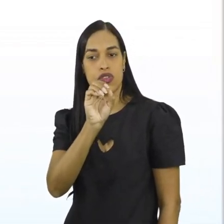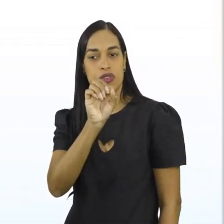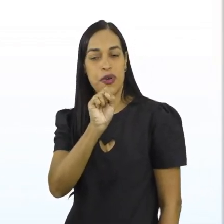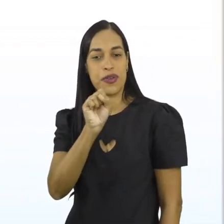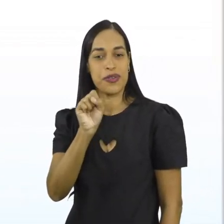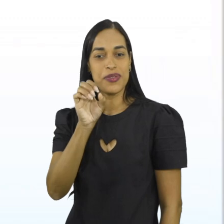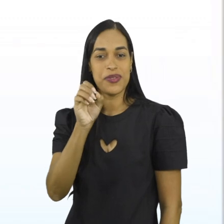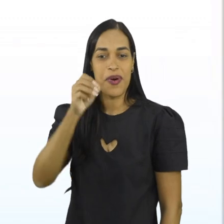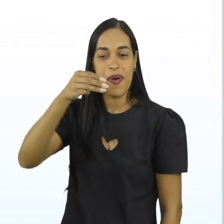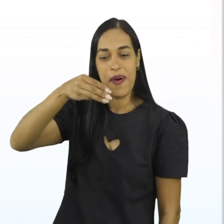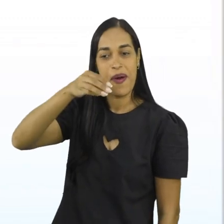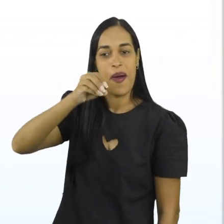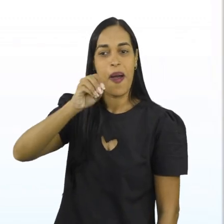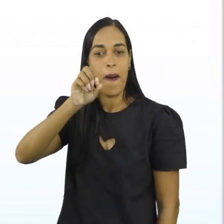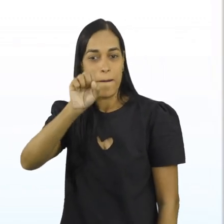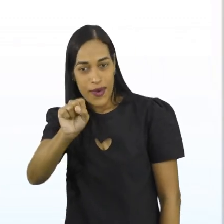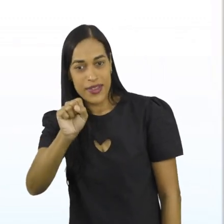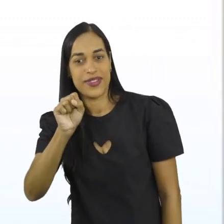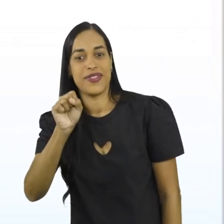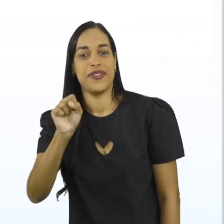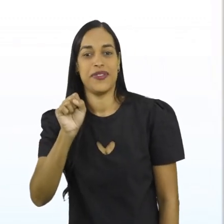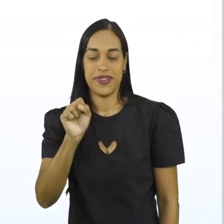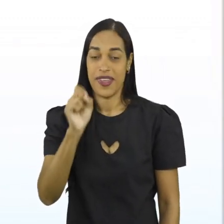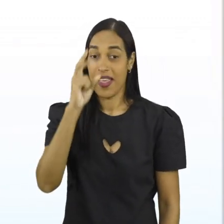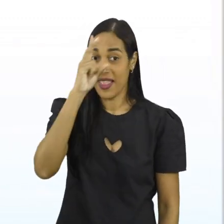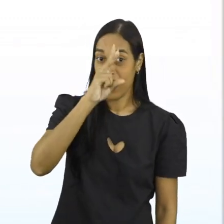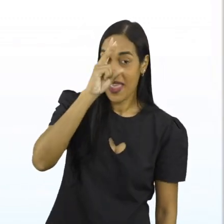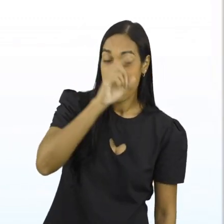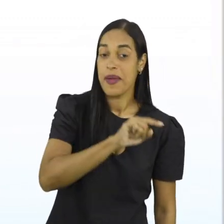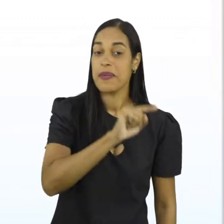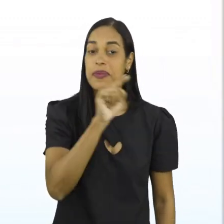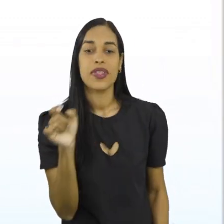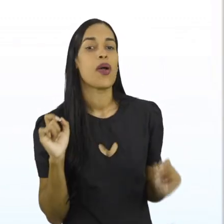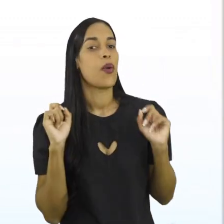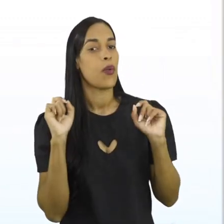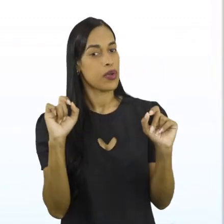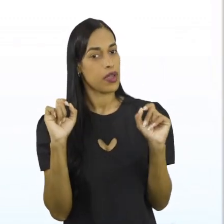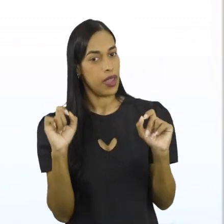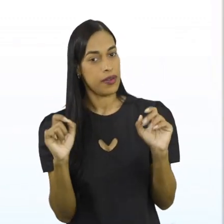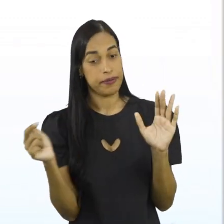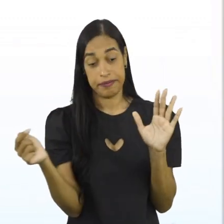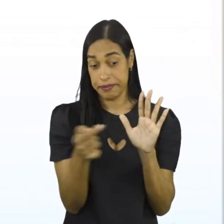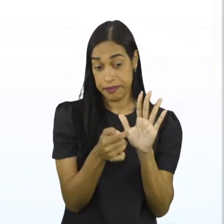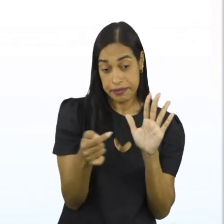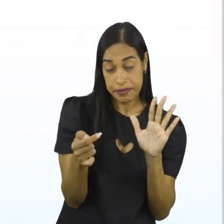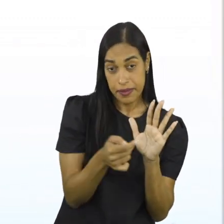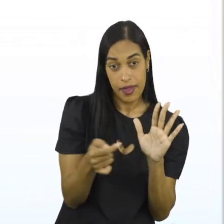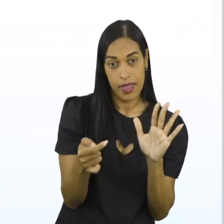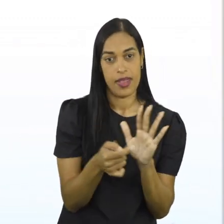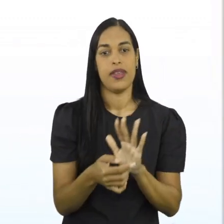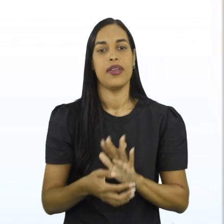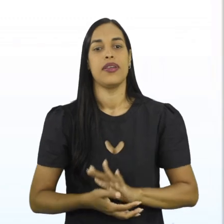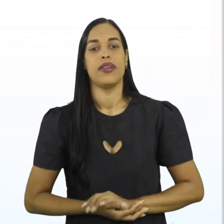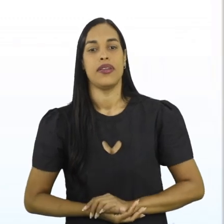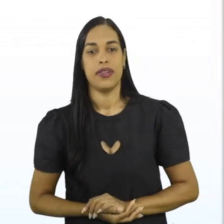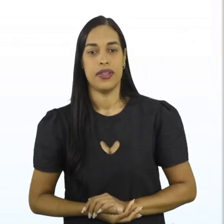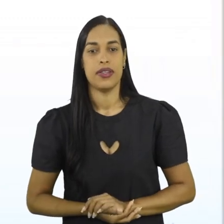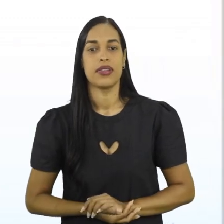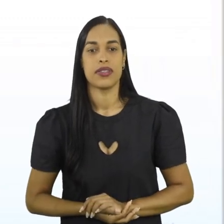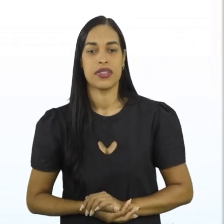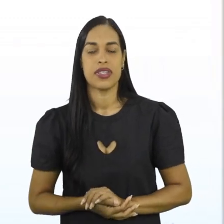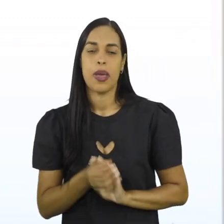E sempre que você pegar o lisossomo, o que é que eu quero que você lembre do lisossomo? Esse cara aqui, olha, ele é uma